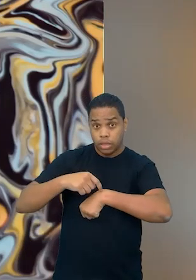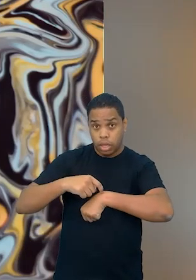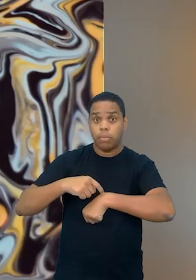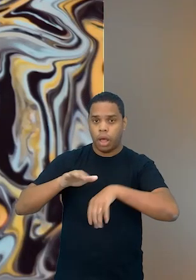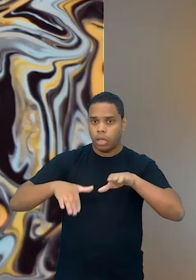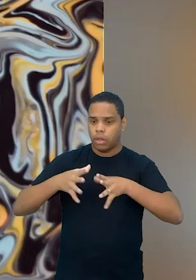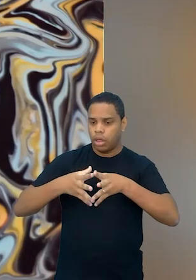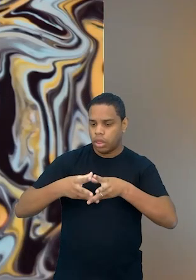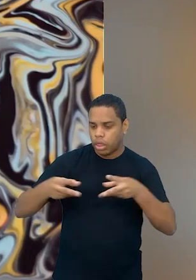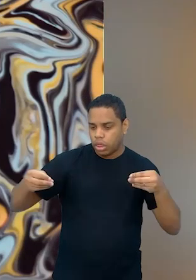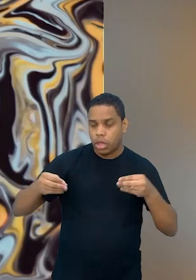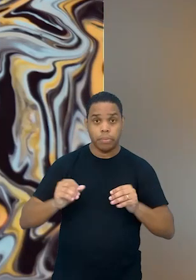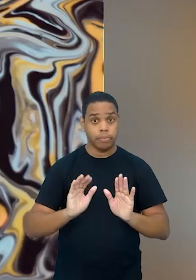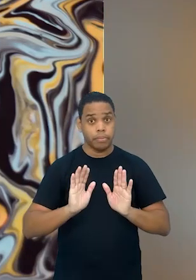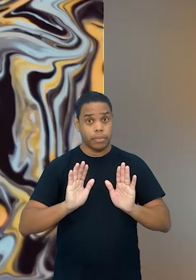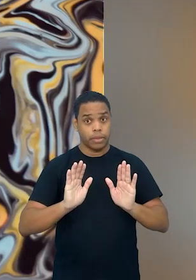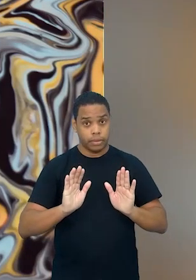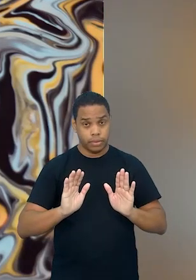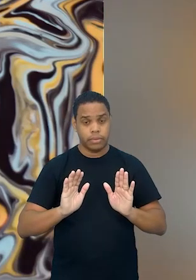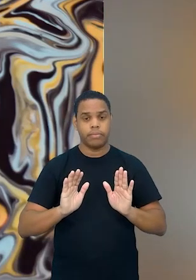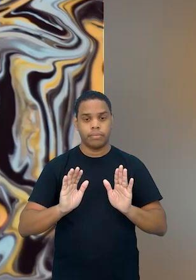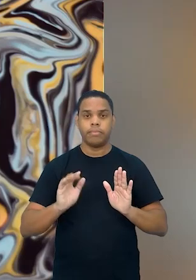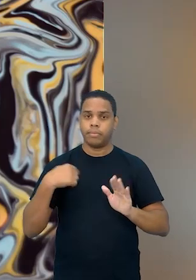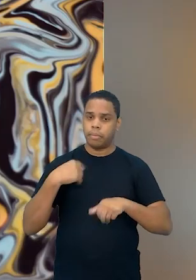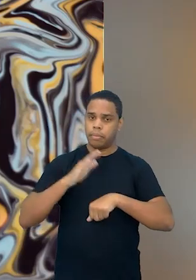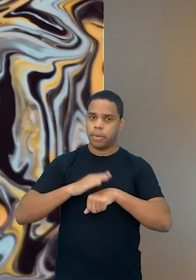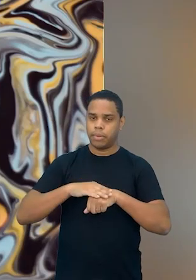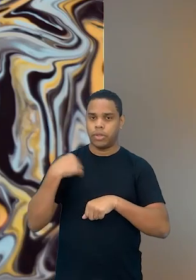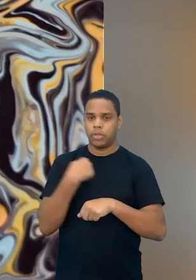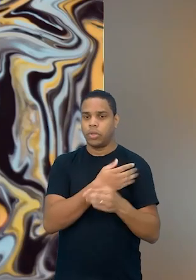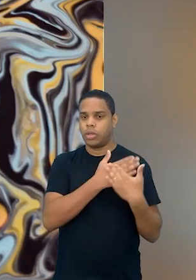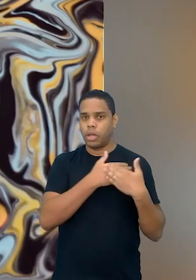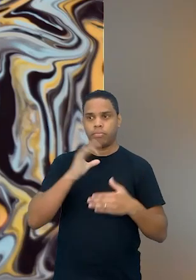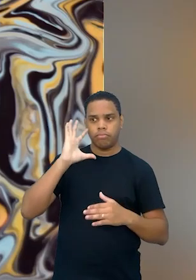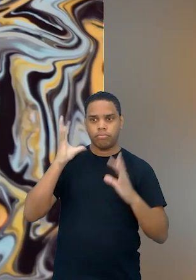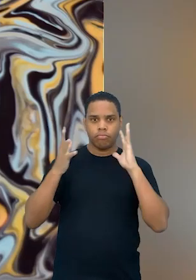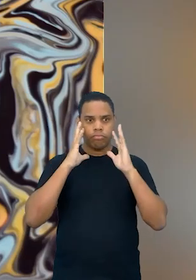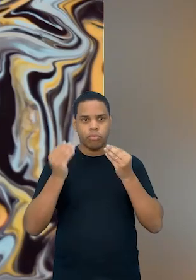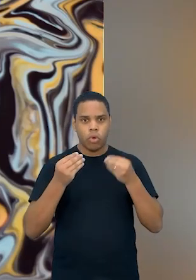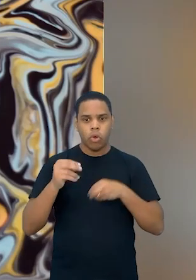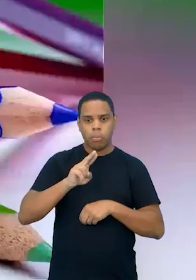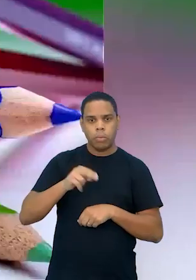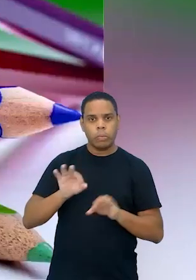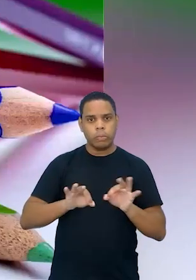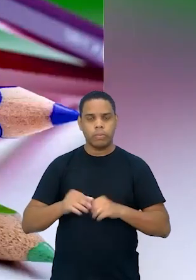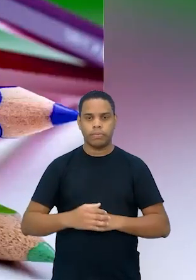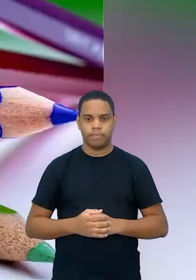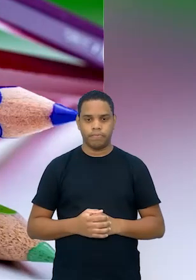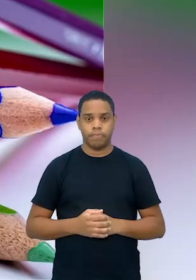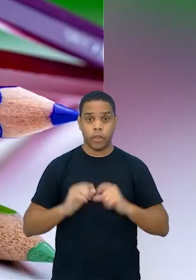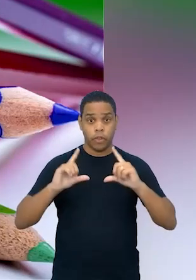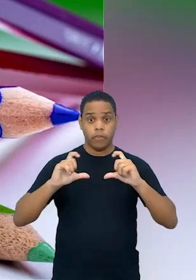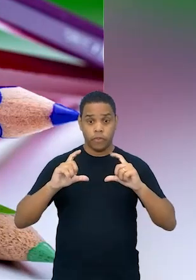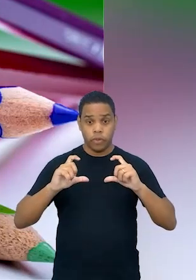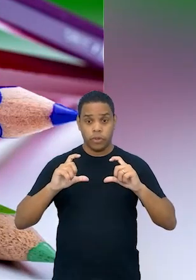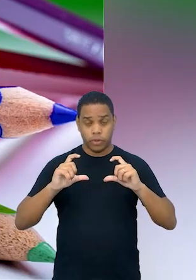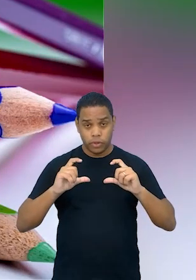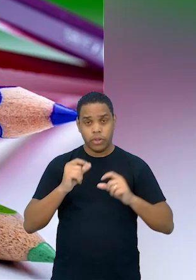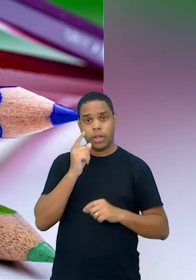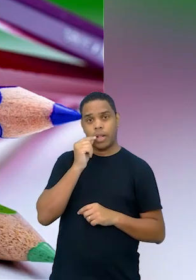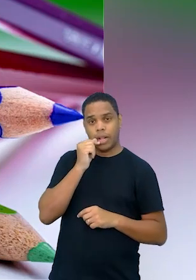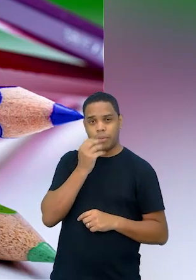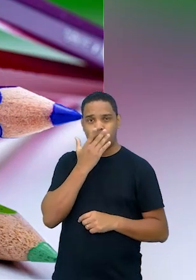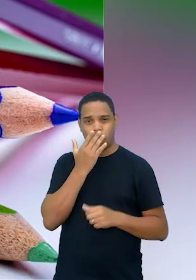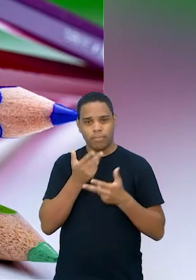esvaia, mas está em nossas mãos decidir o que fazer com ele. Fotografia de lápis de